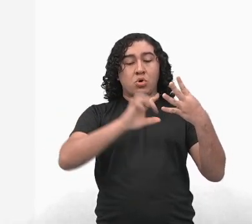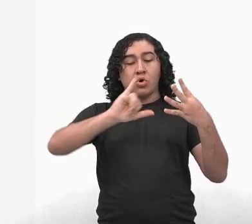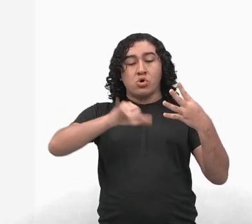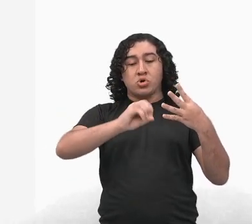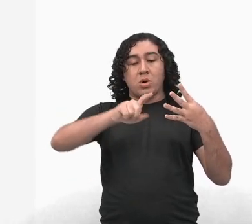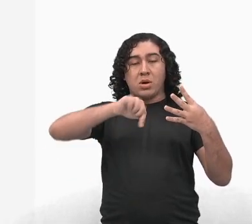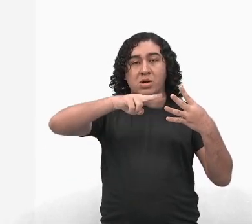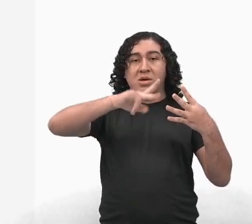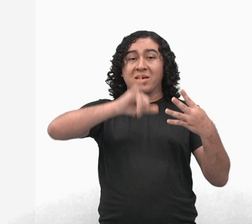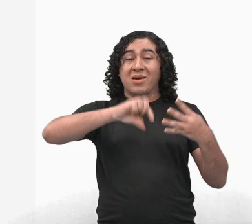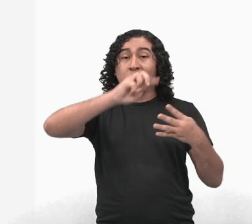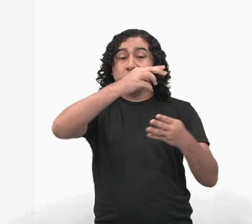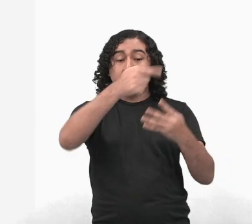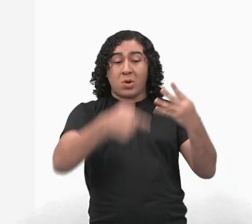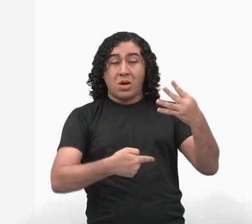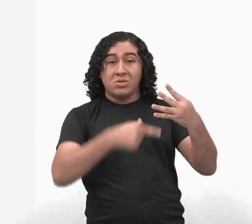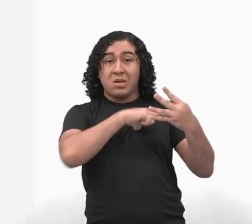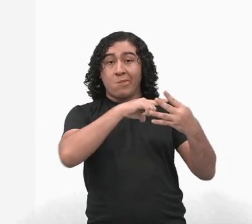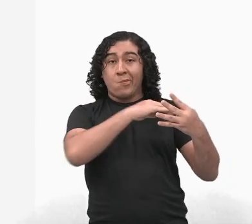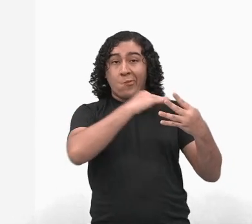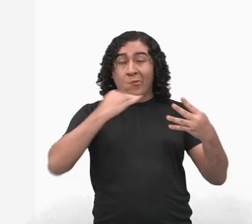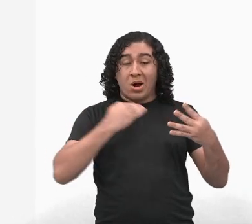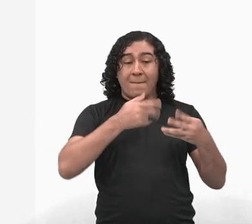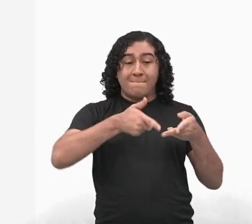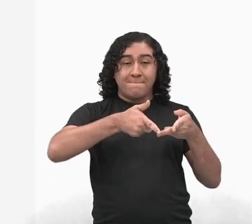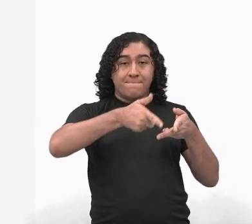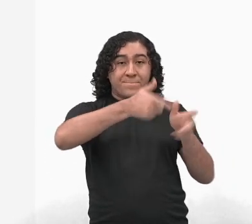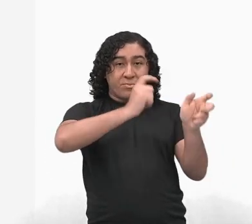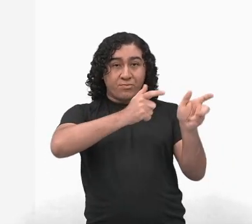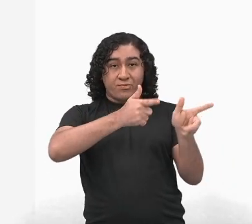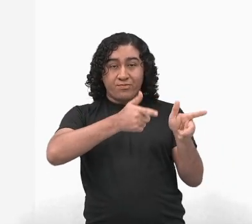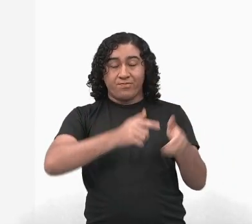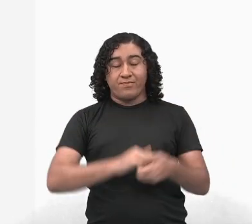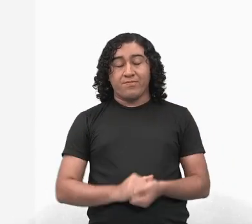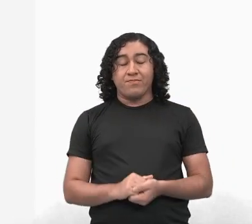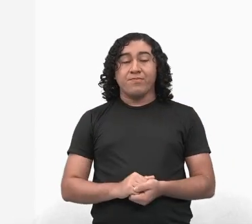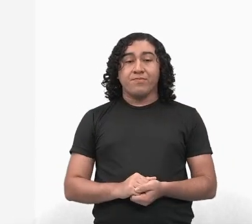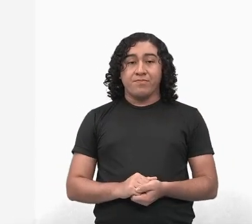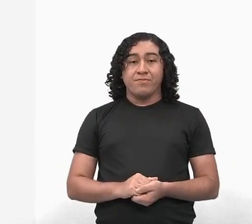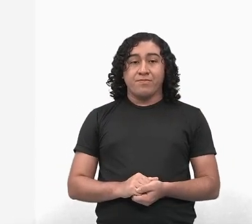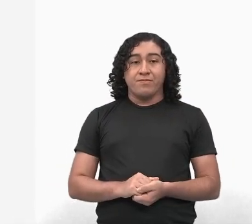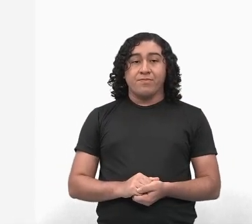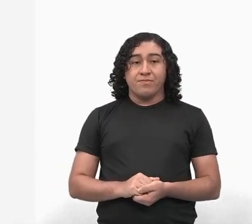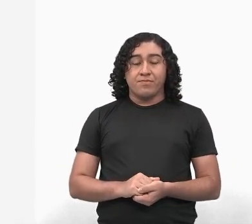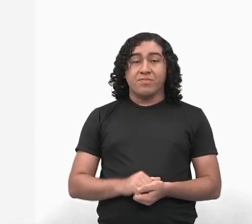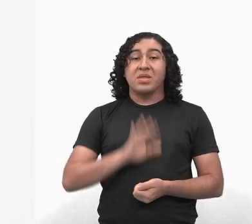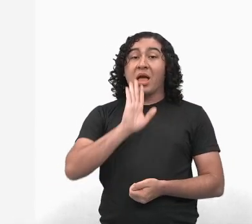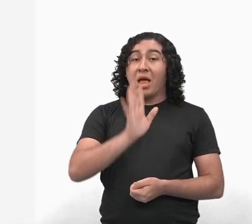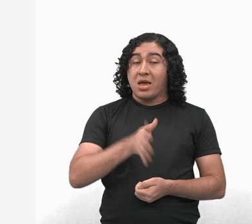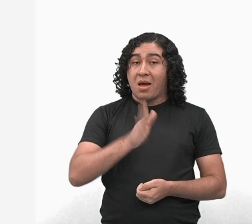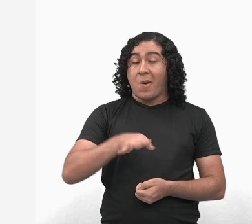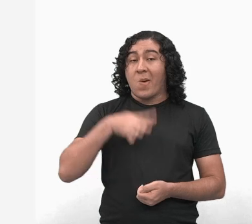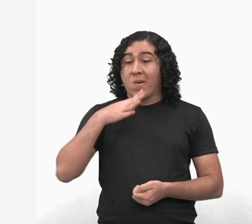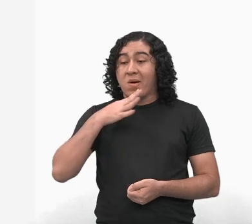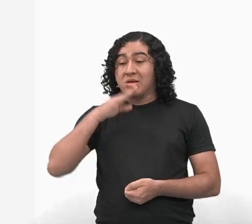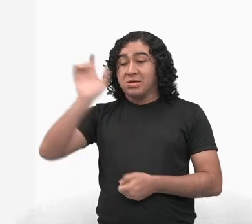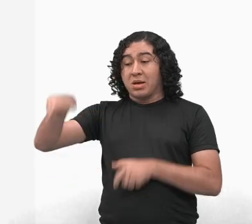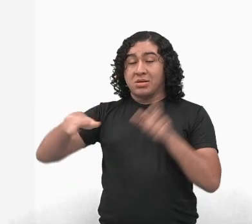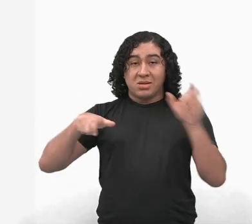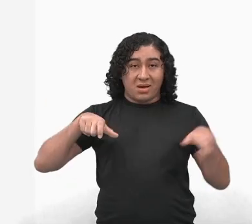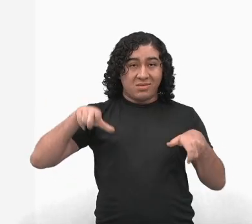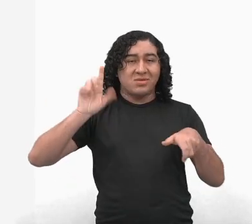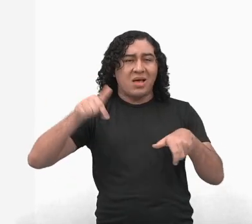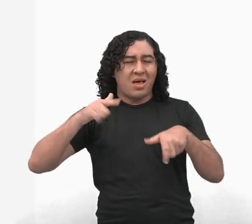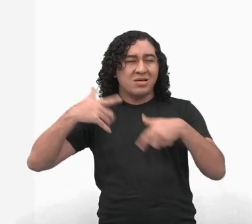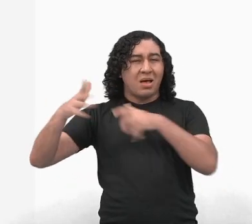fuzilamento. Beleza, gente? Conhecemos um pouquinho sobre 2 revoltas baianas, a Sabinada e também a Balaiada. Só